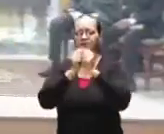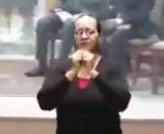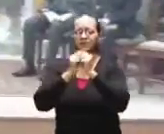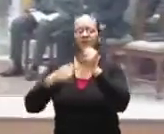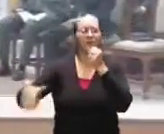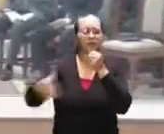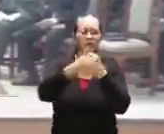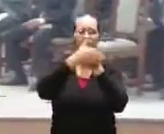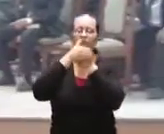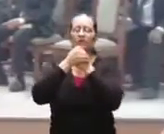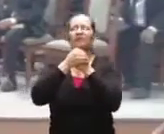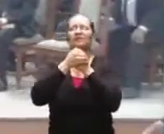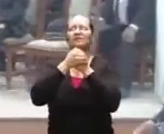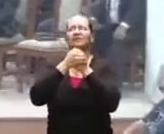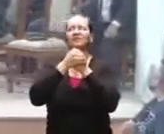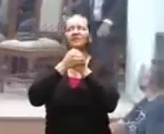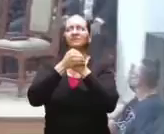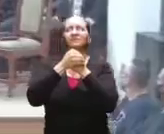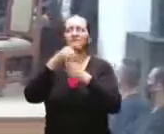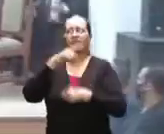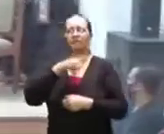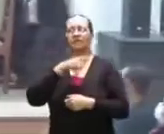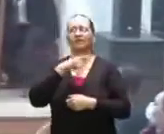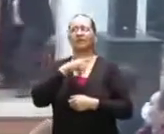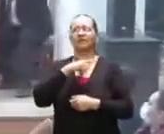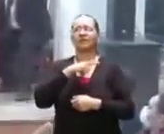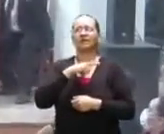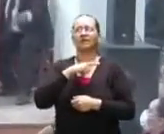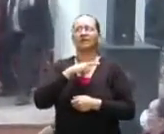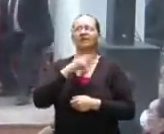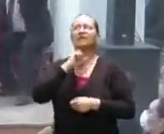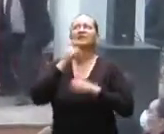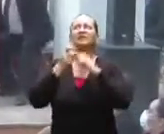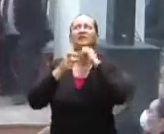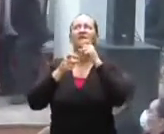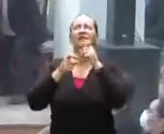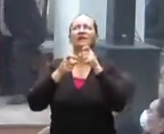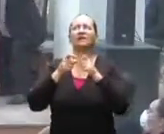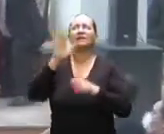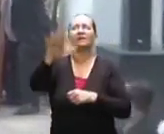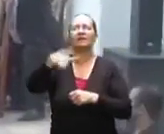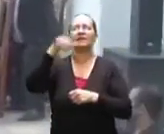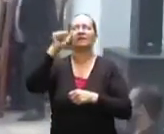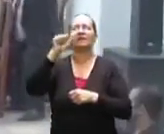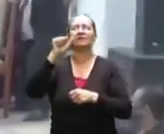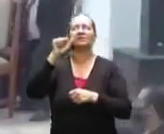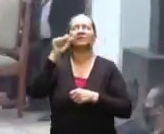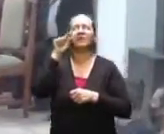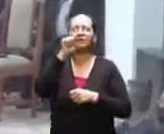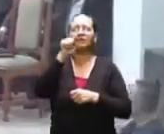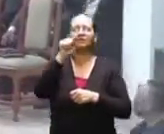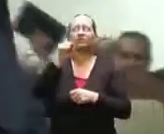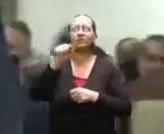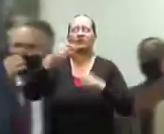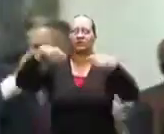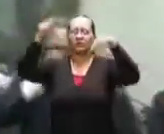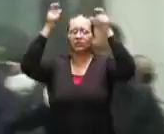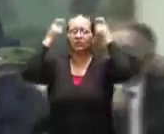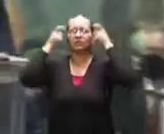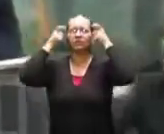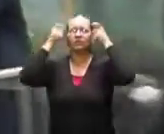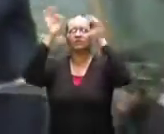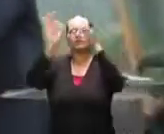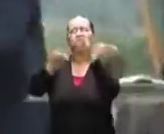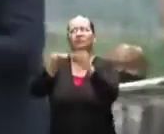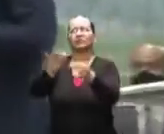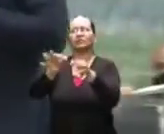Guarda o que tu tens. Para ninguém tomar a tua coroa. Guarda.